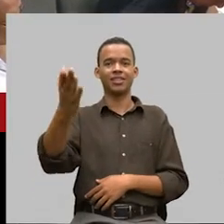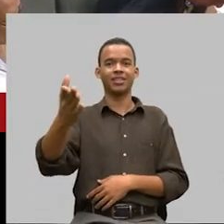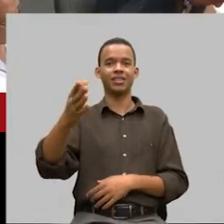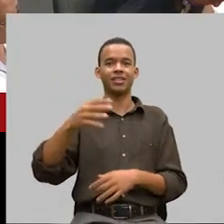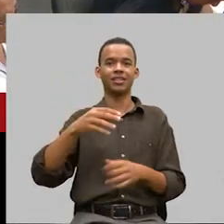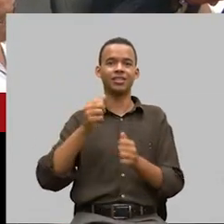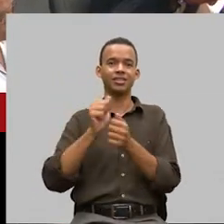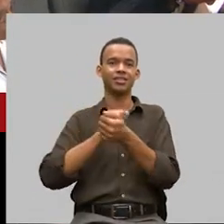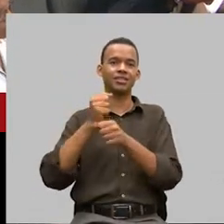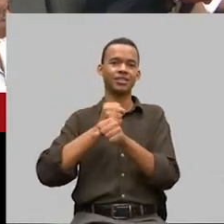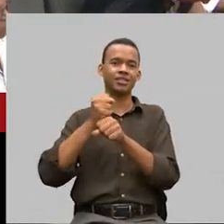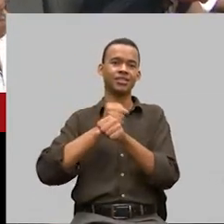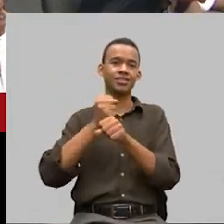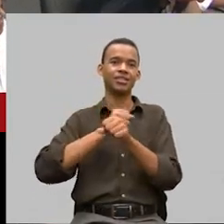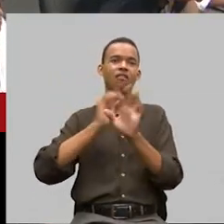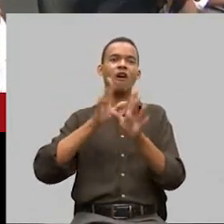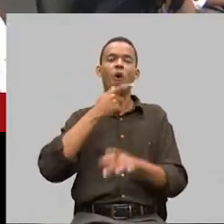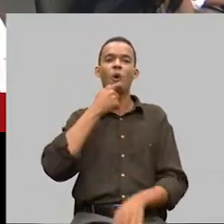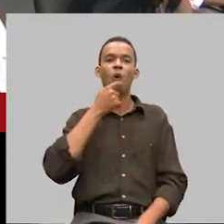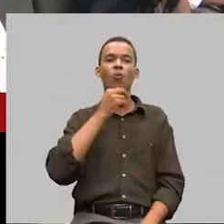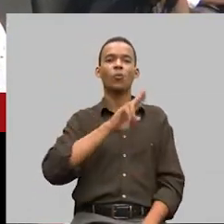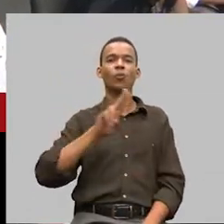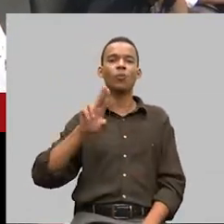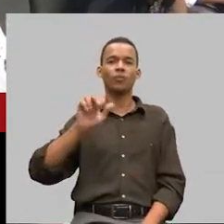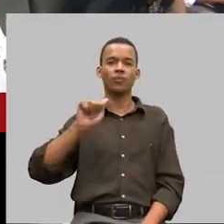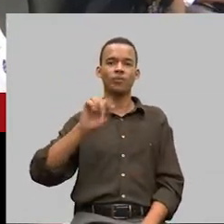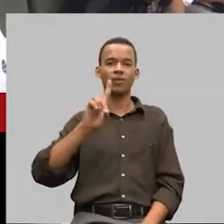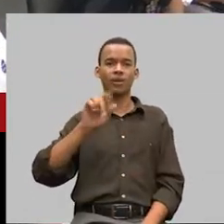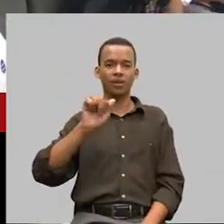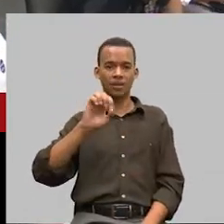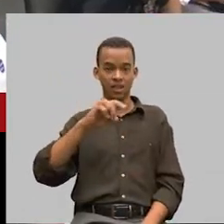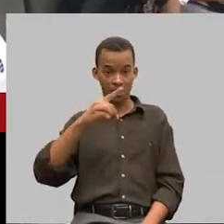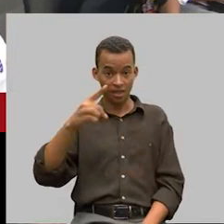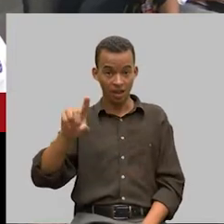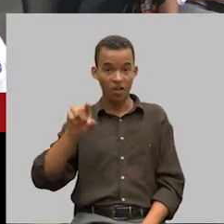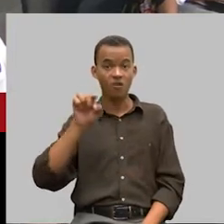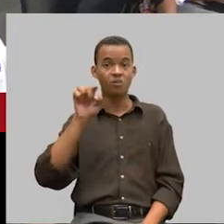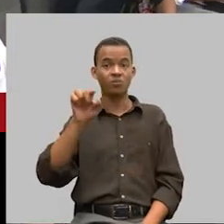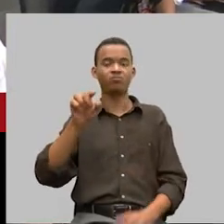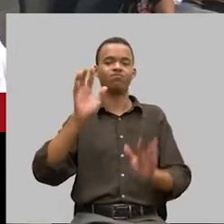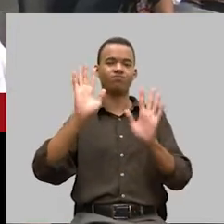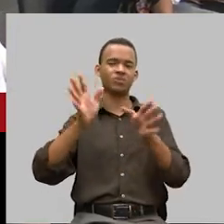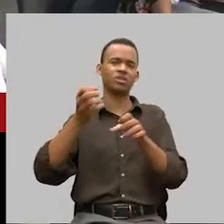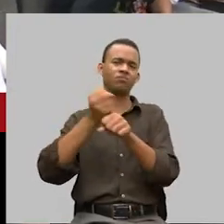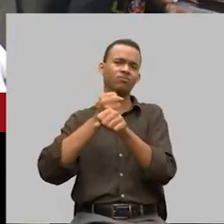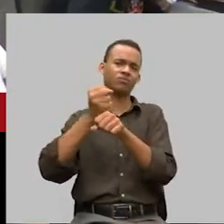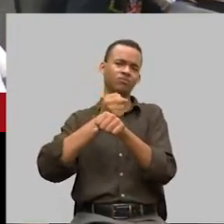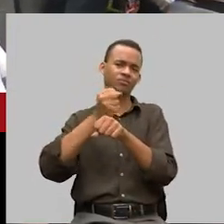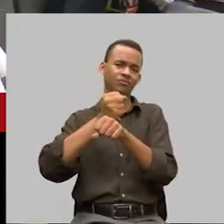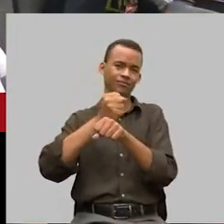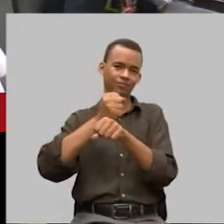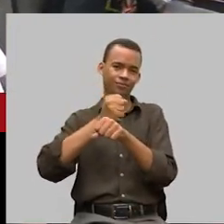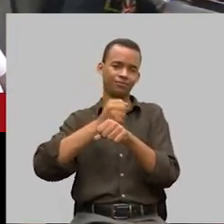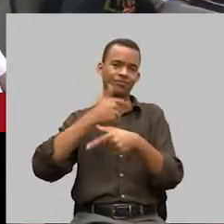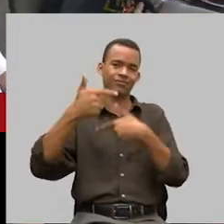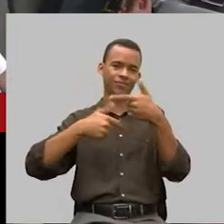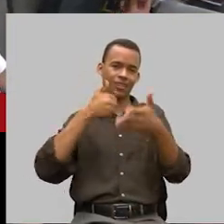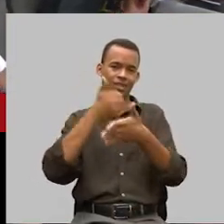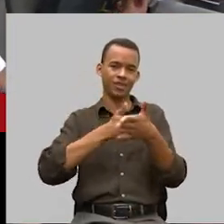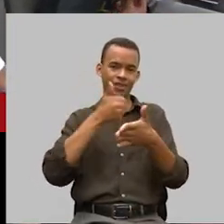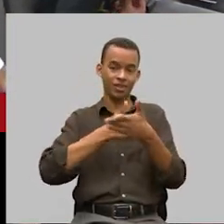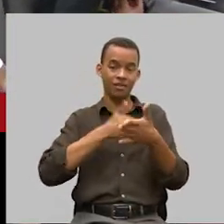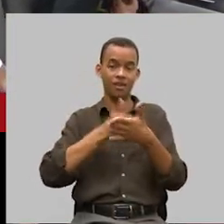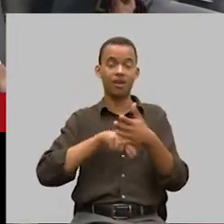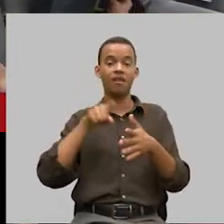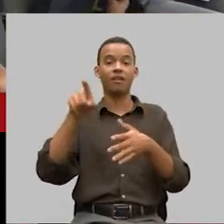do município de jequinhonha é um grande mestre que faz formação com a gente lá nos nos Eos nos estágios interdisciplinar de vivência falando sobre